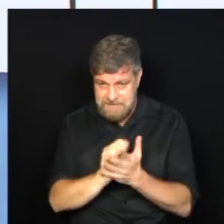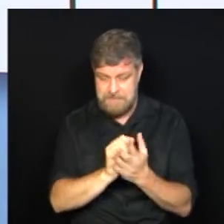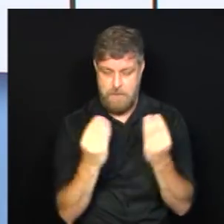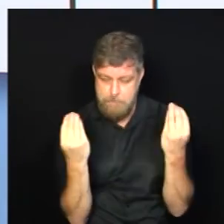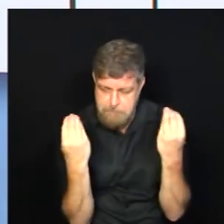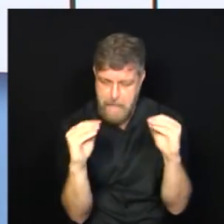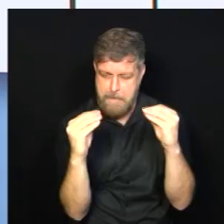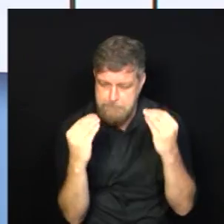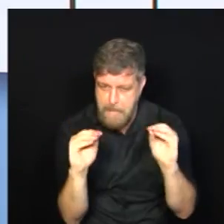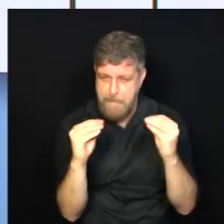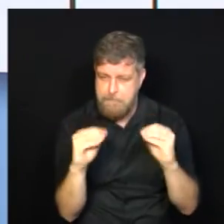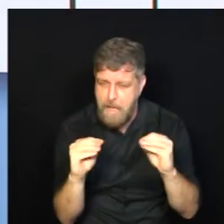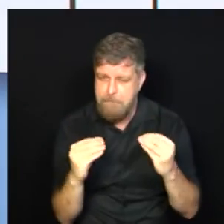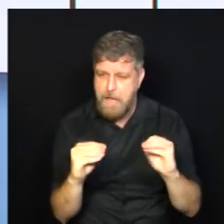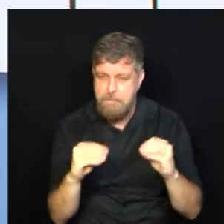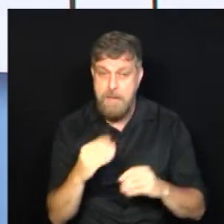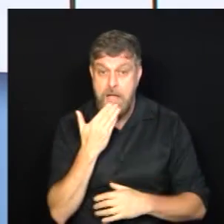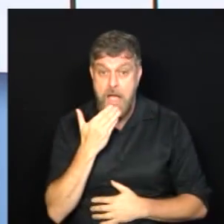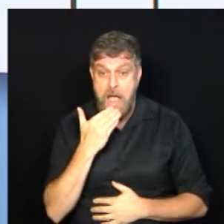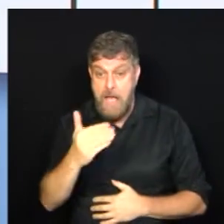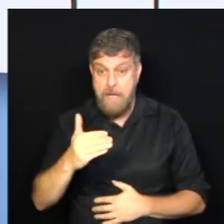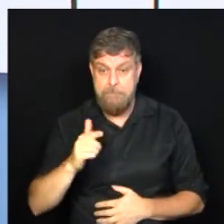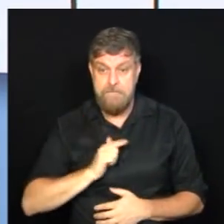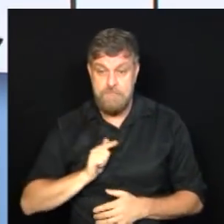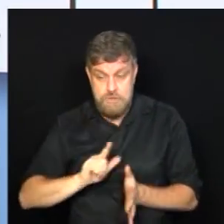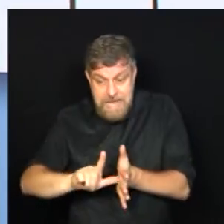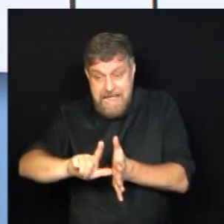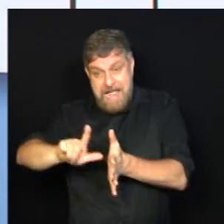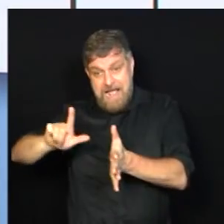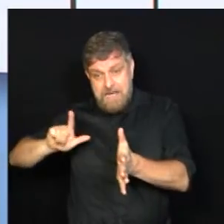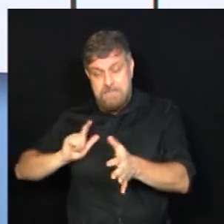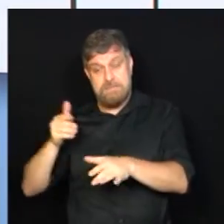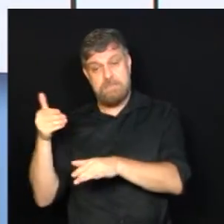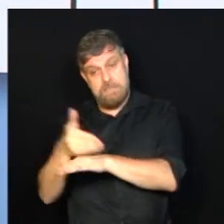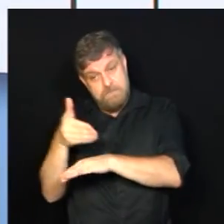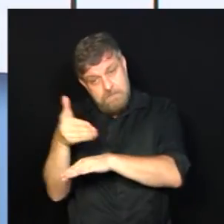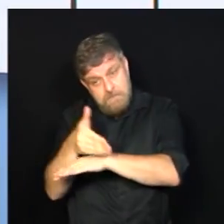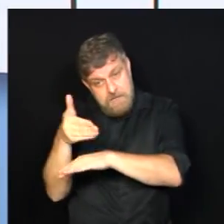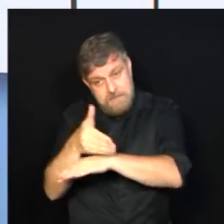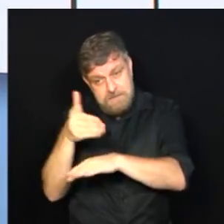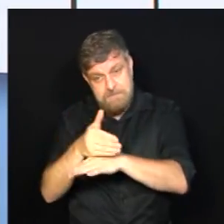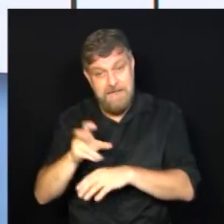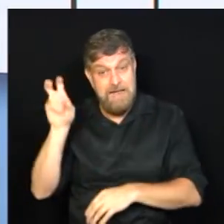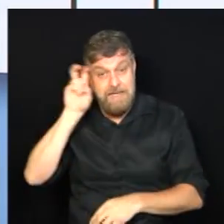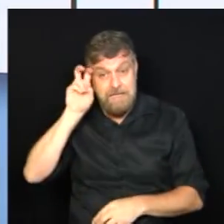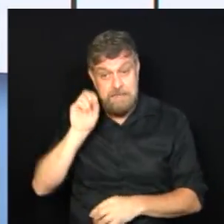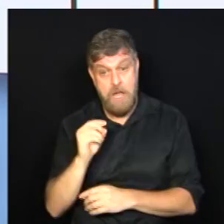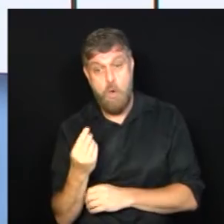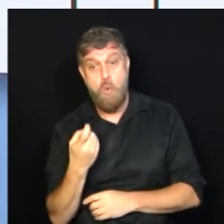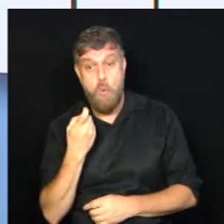já pode ir lá pedir a habilitação prévia e participar nesta quinta ou